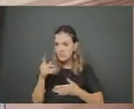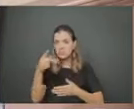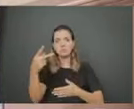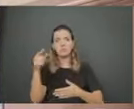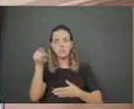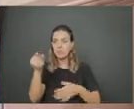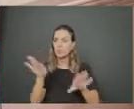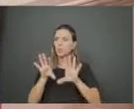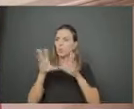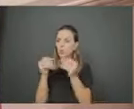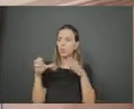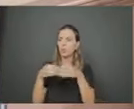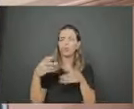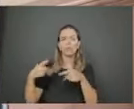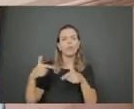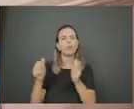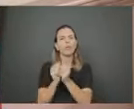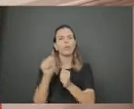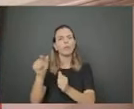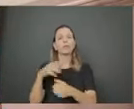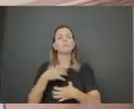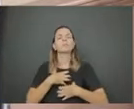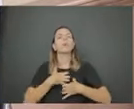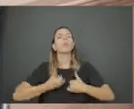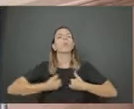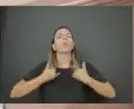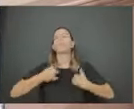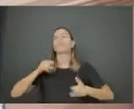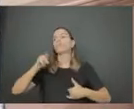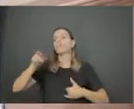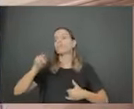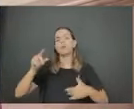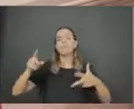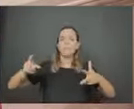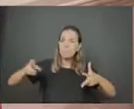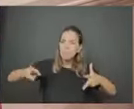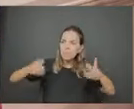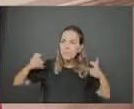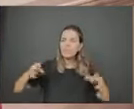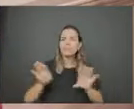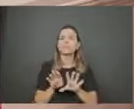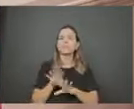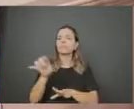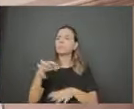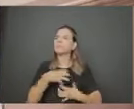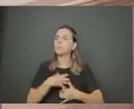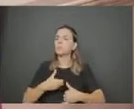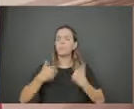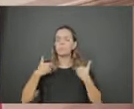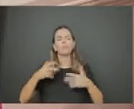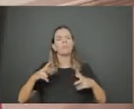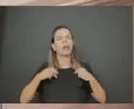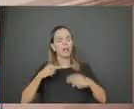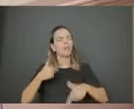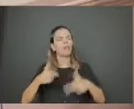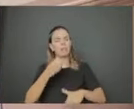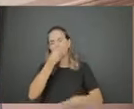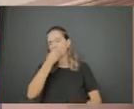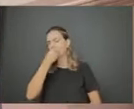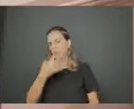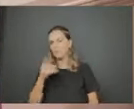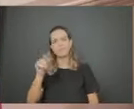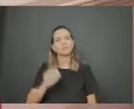dizendo que a gente sente o orgulho que você tem da corporação, do trabalho que vocês fazem, e justo e merecido. Eu vou fazer uma